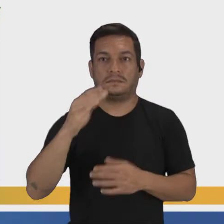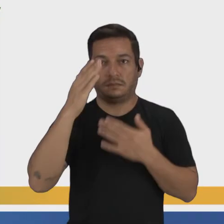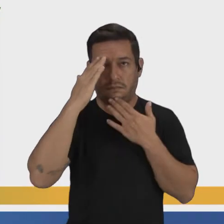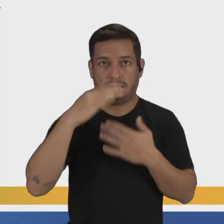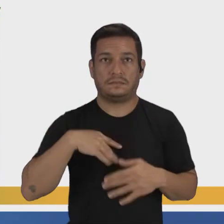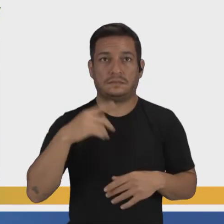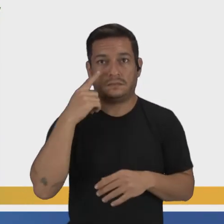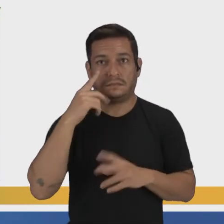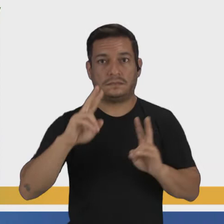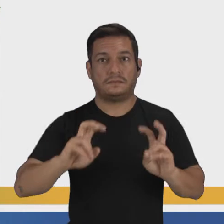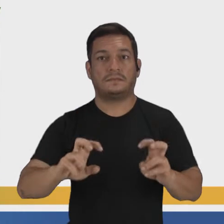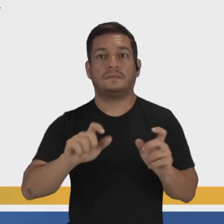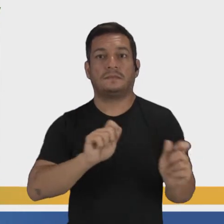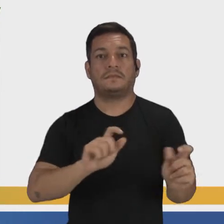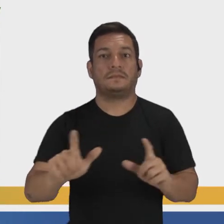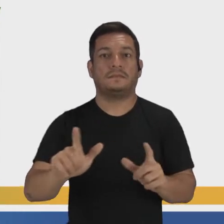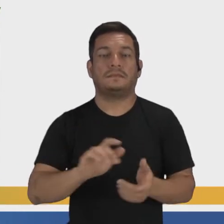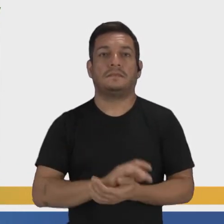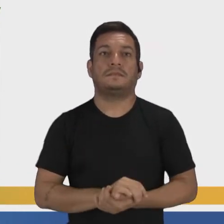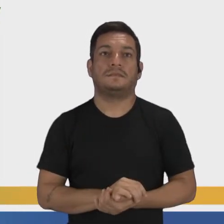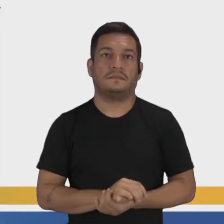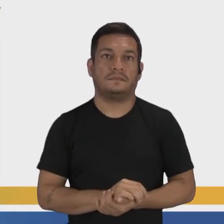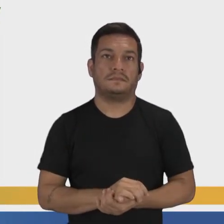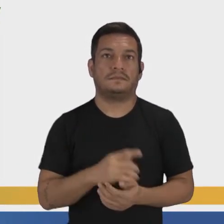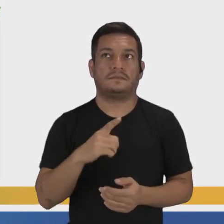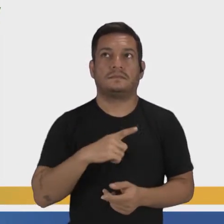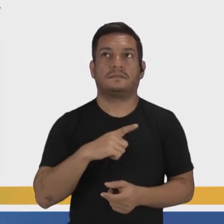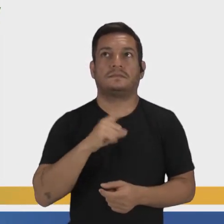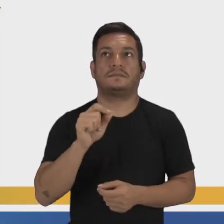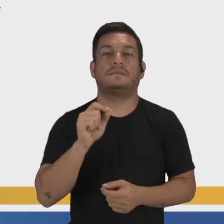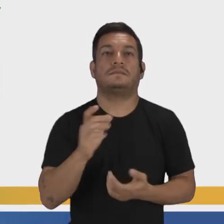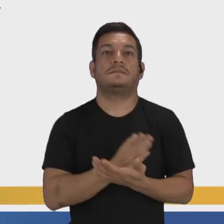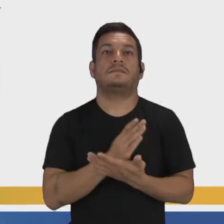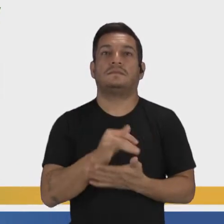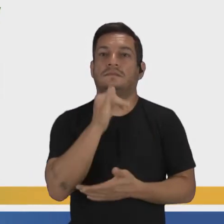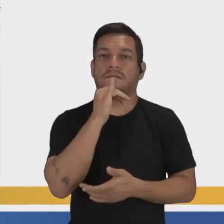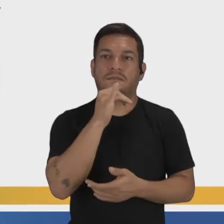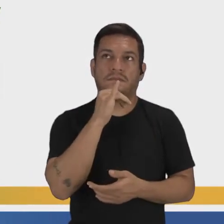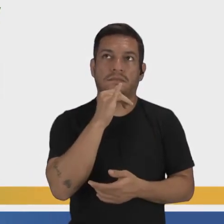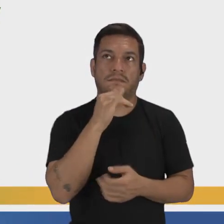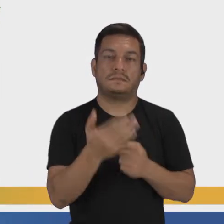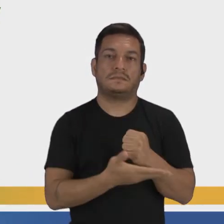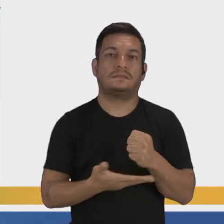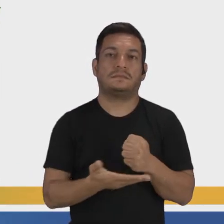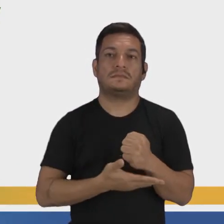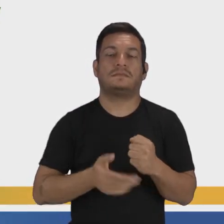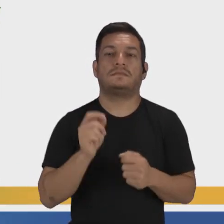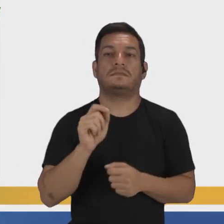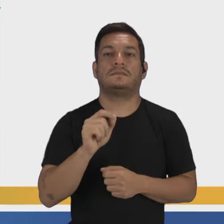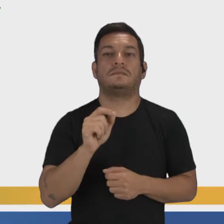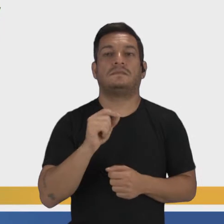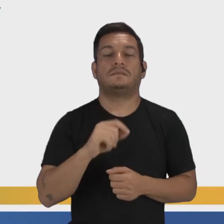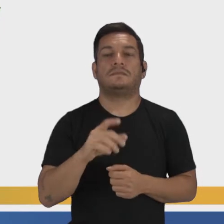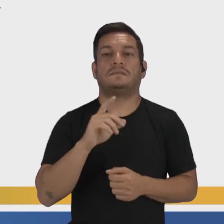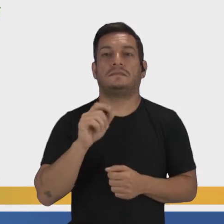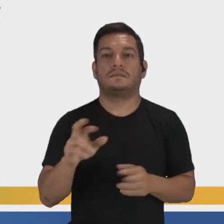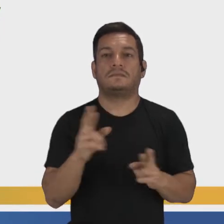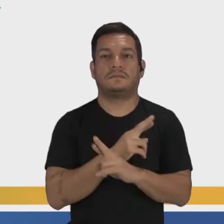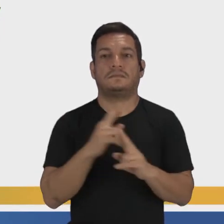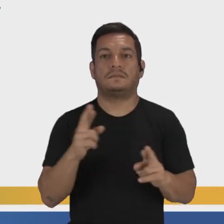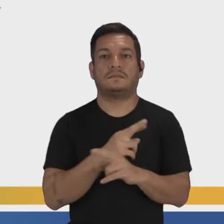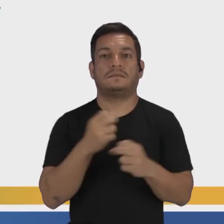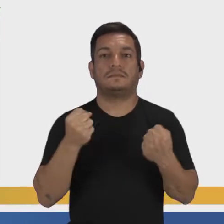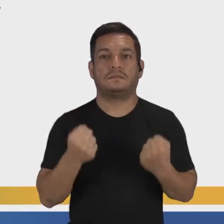Então, observem só no slide. Nós temos aí alguns exemplos de acordo com a relação